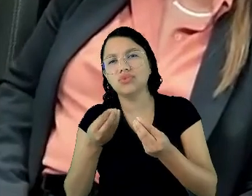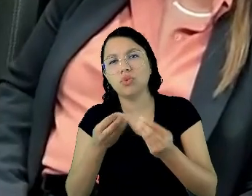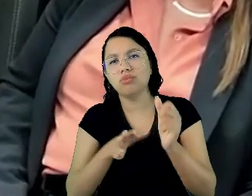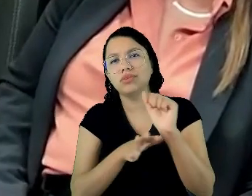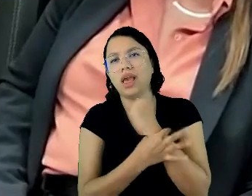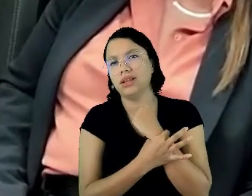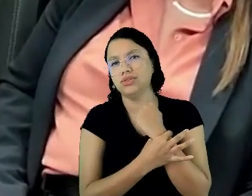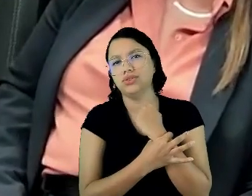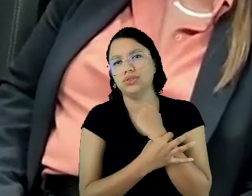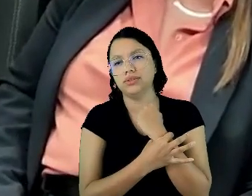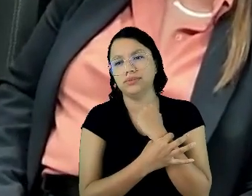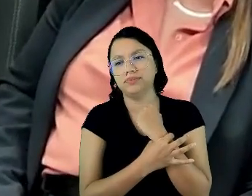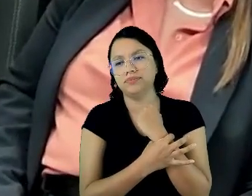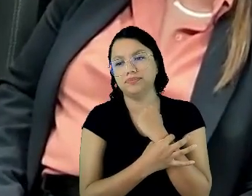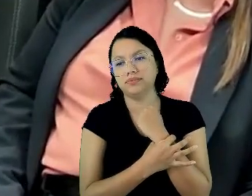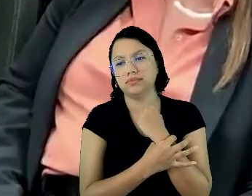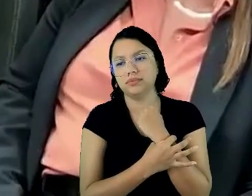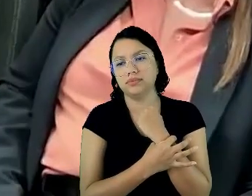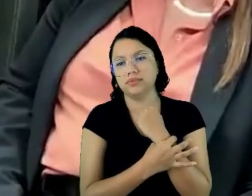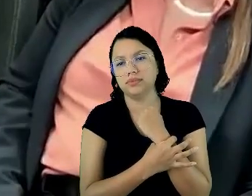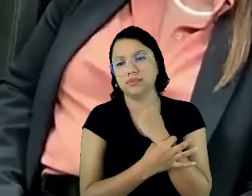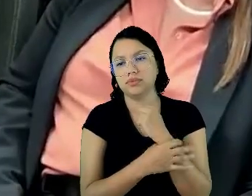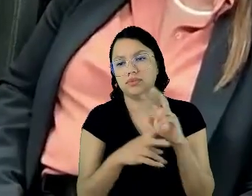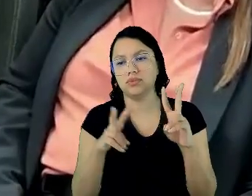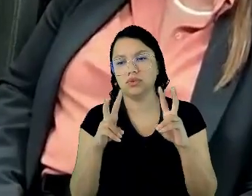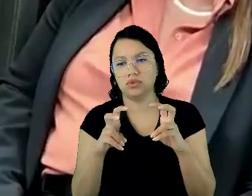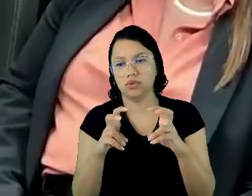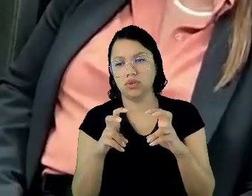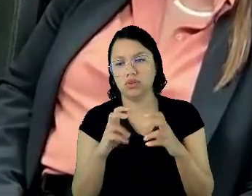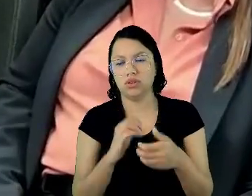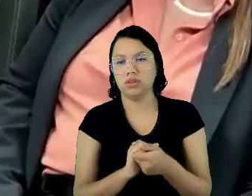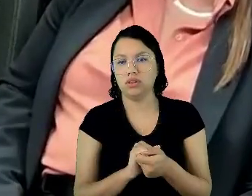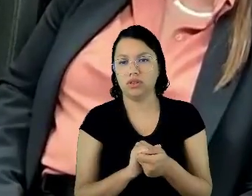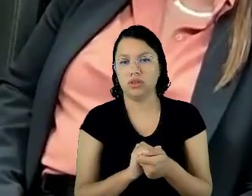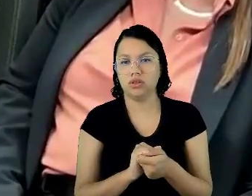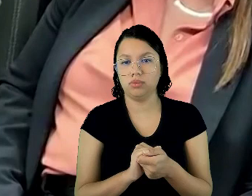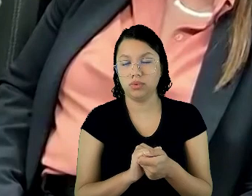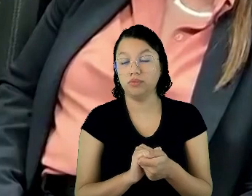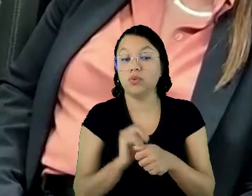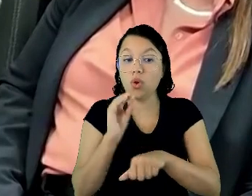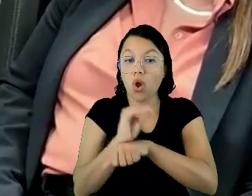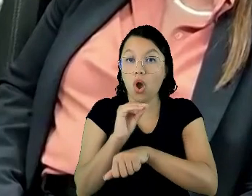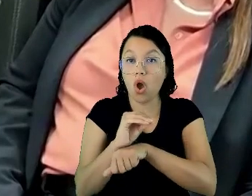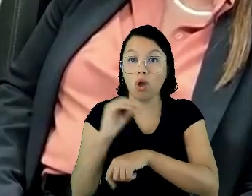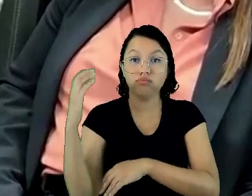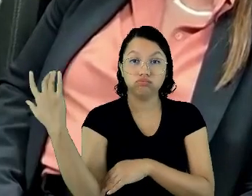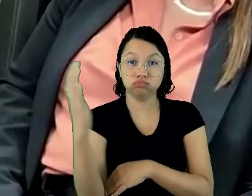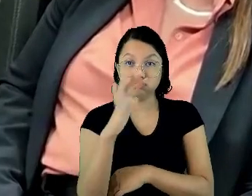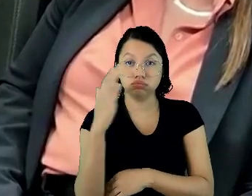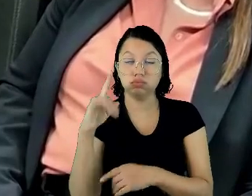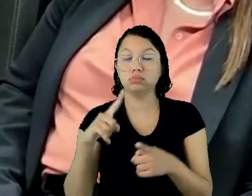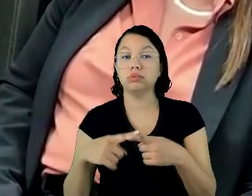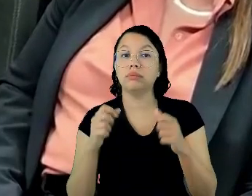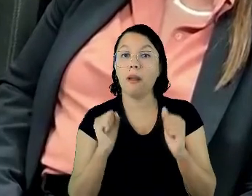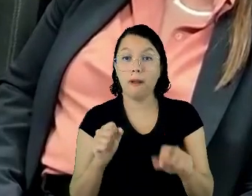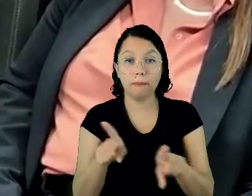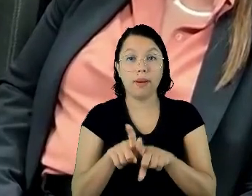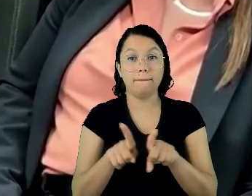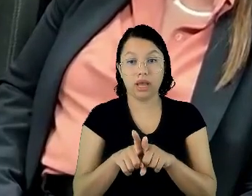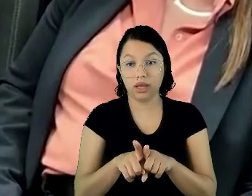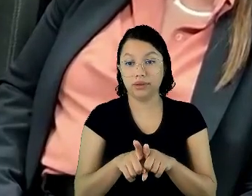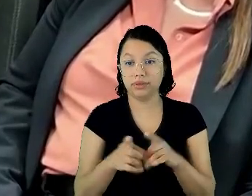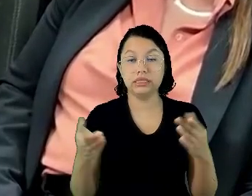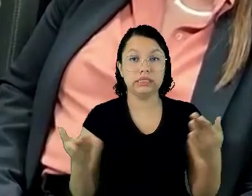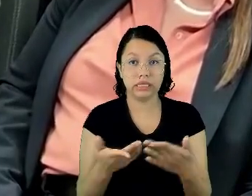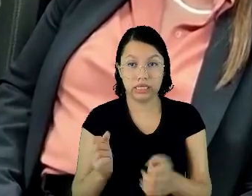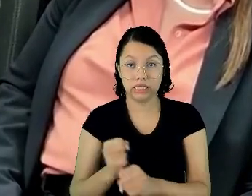a questão ambiental, a preservação ambiental, mas também permitir que essa obra tenha um